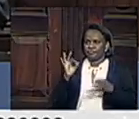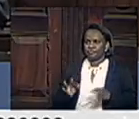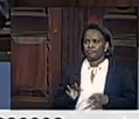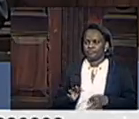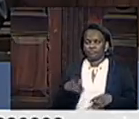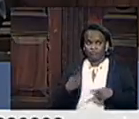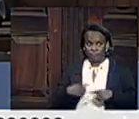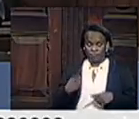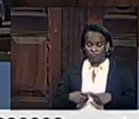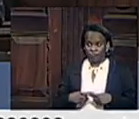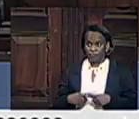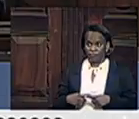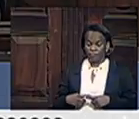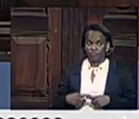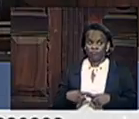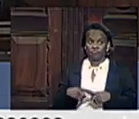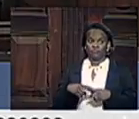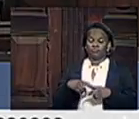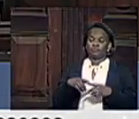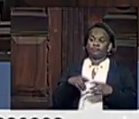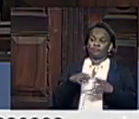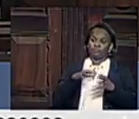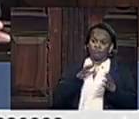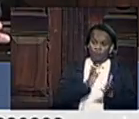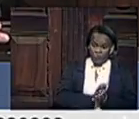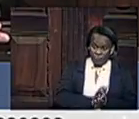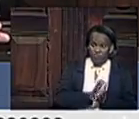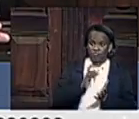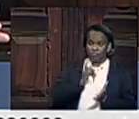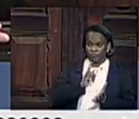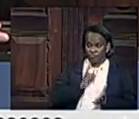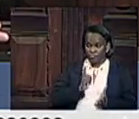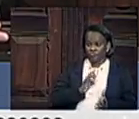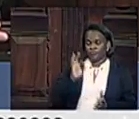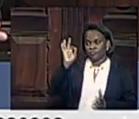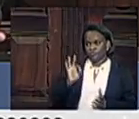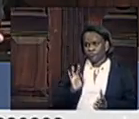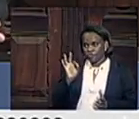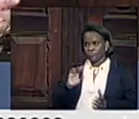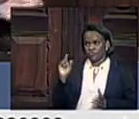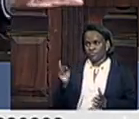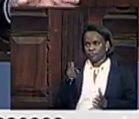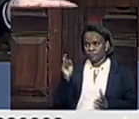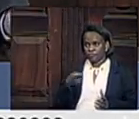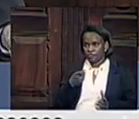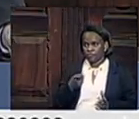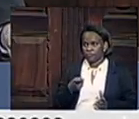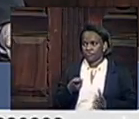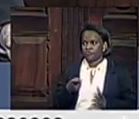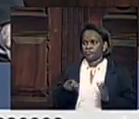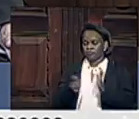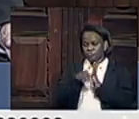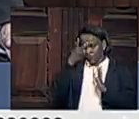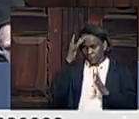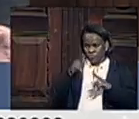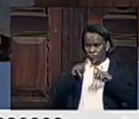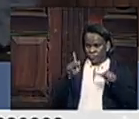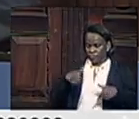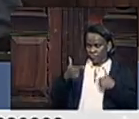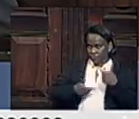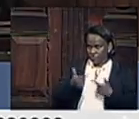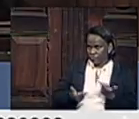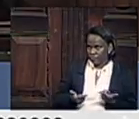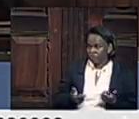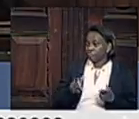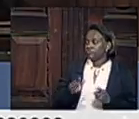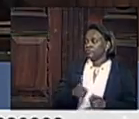Porque, por um lado, você tem a taxação dos servidores públicos.